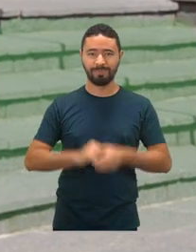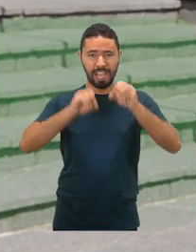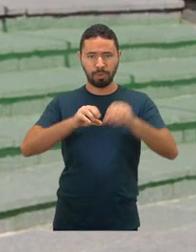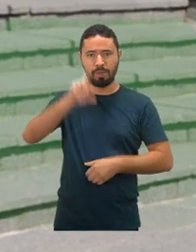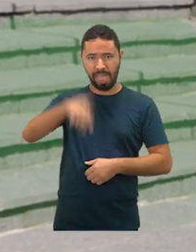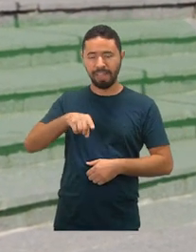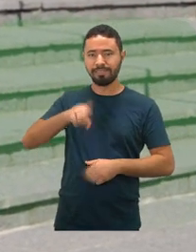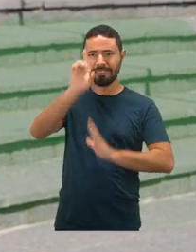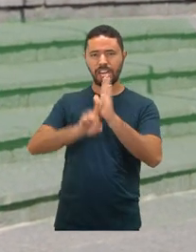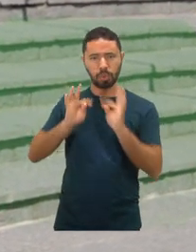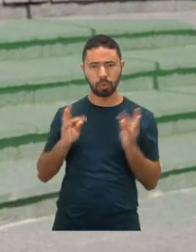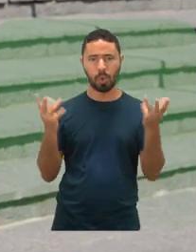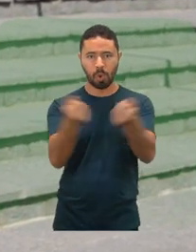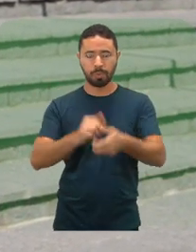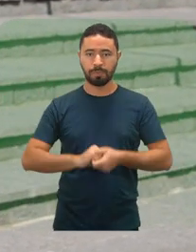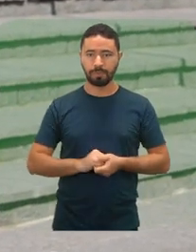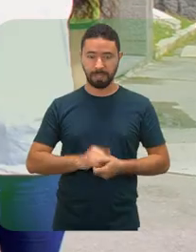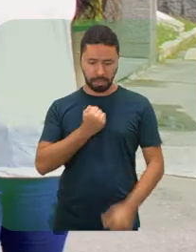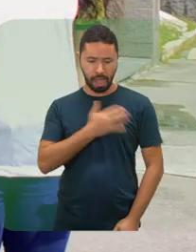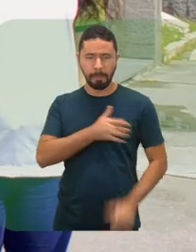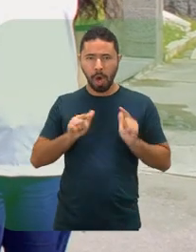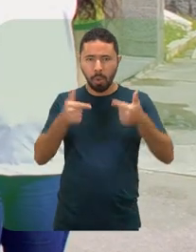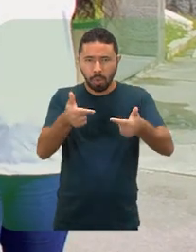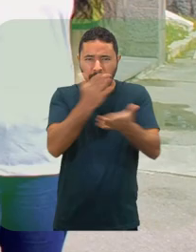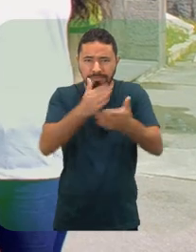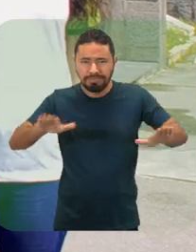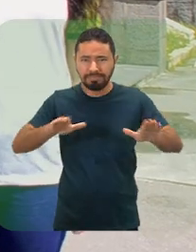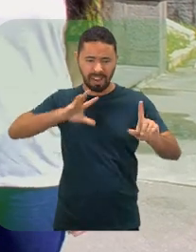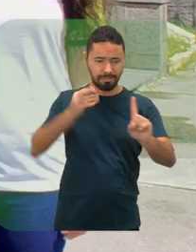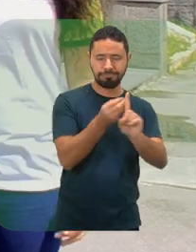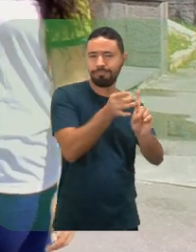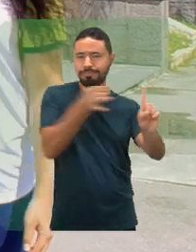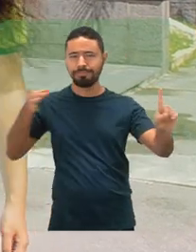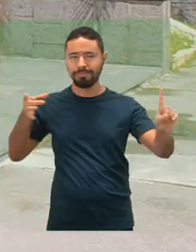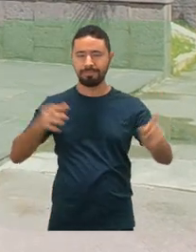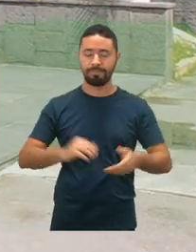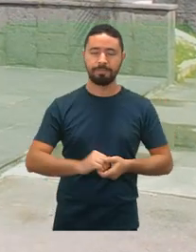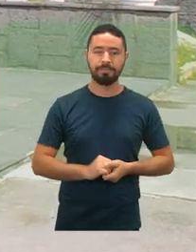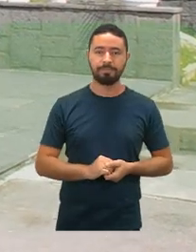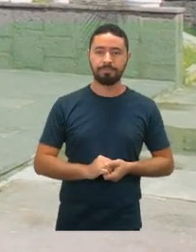educação é um direito de todos, todas e todes. IFPE contra a transfobia.